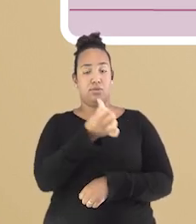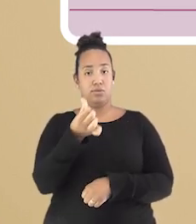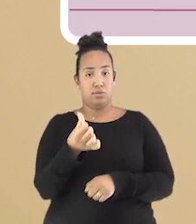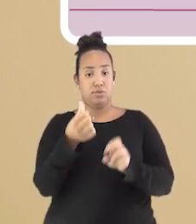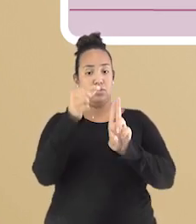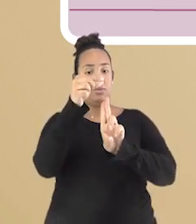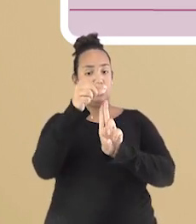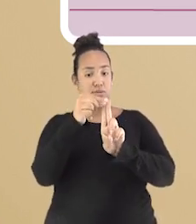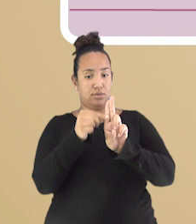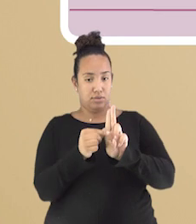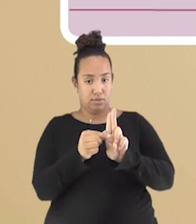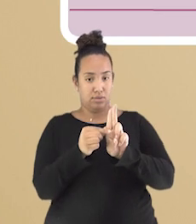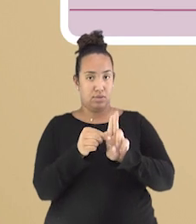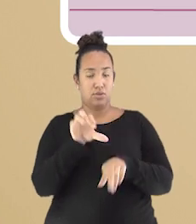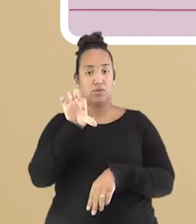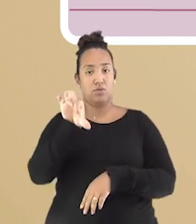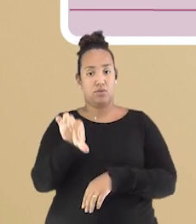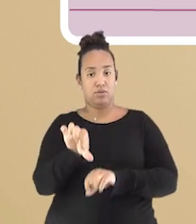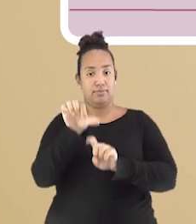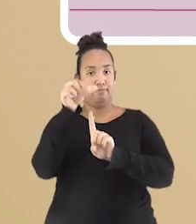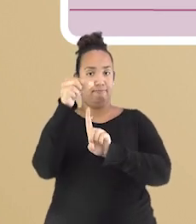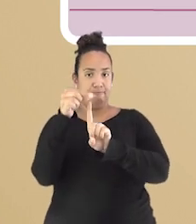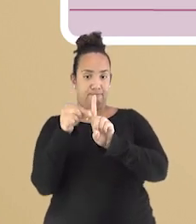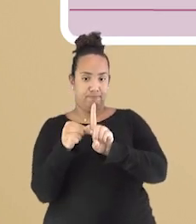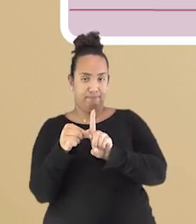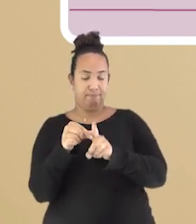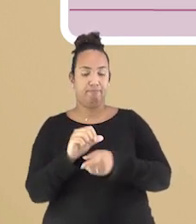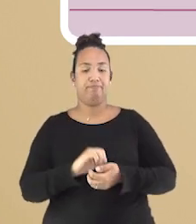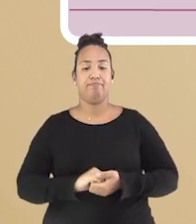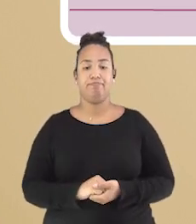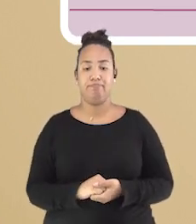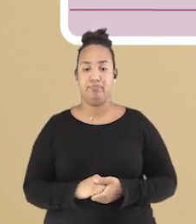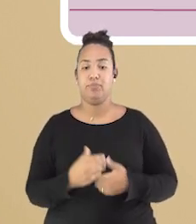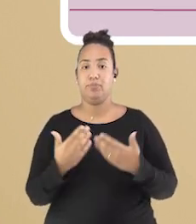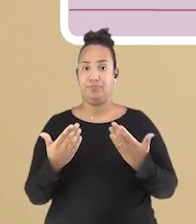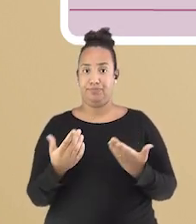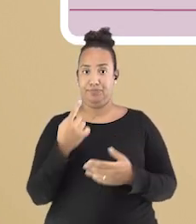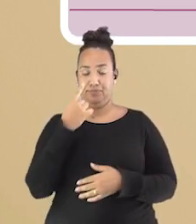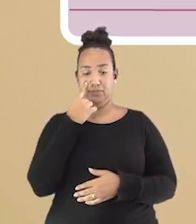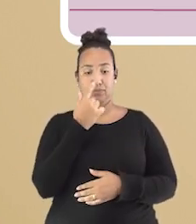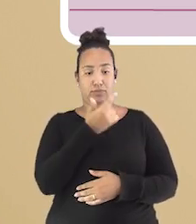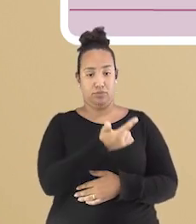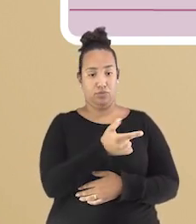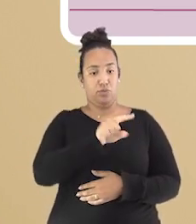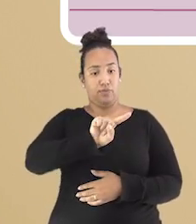dezenas e 9 unidades. Por isso, lemos